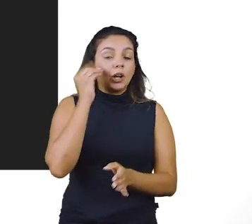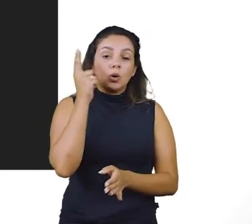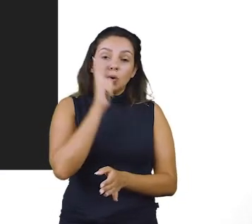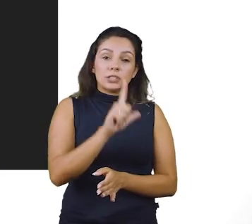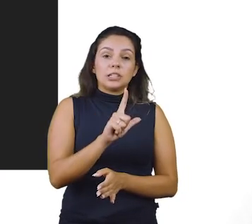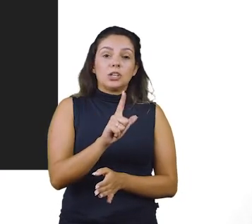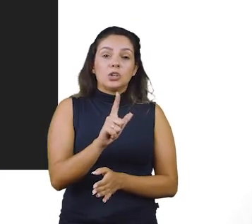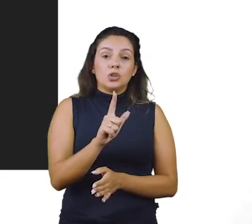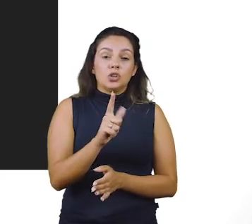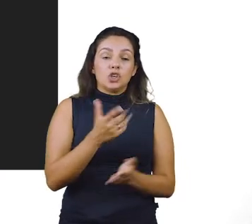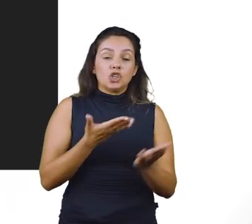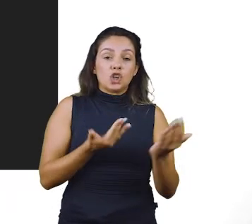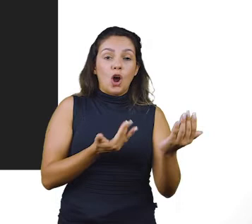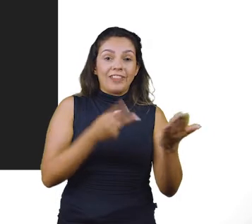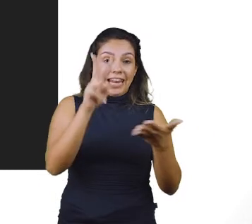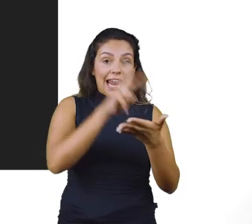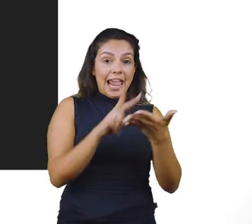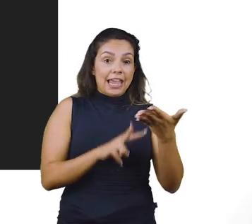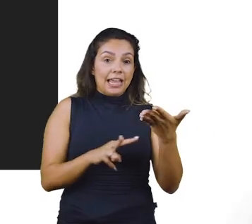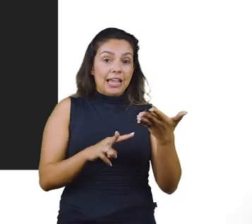que o jovem leia os seus livros?